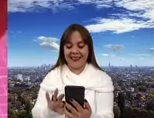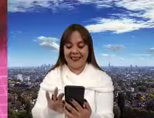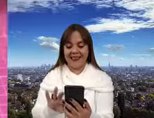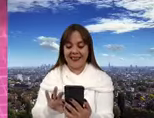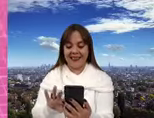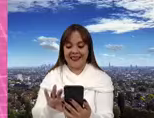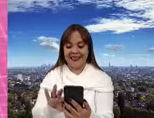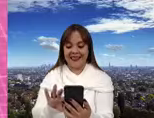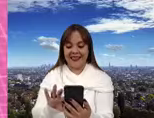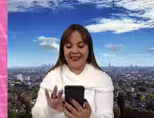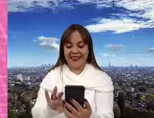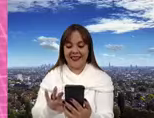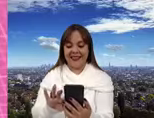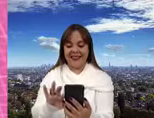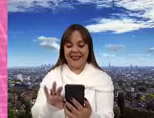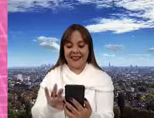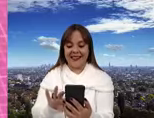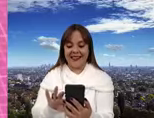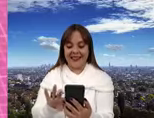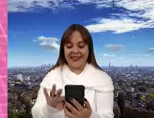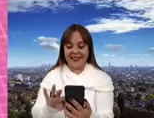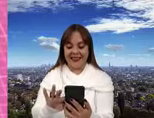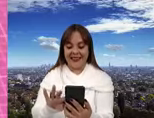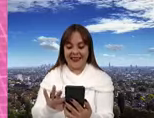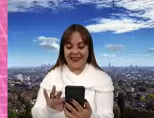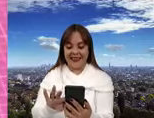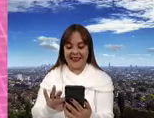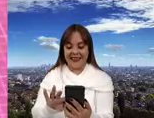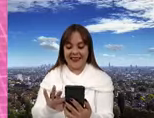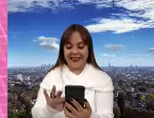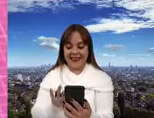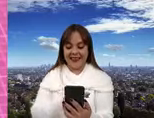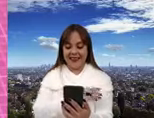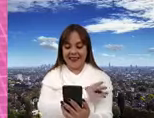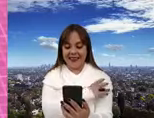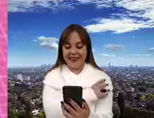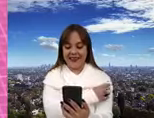feltro aqui em cima e fazer assim, ó. Que é para aderir bem.